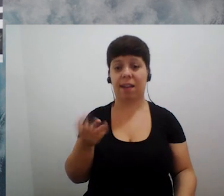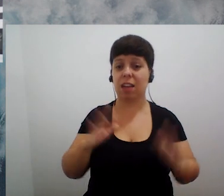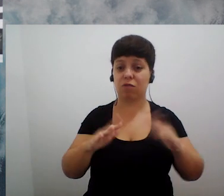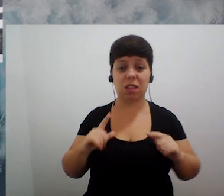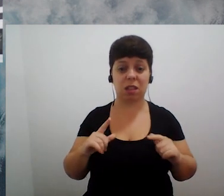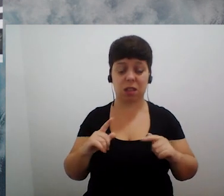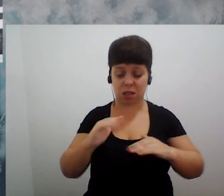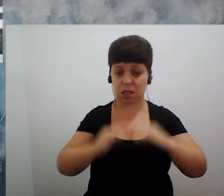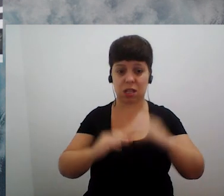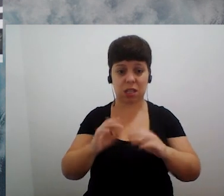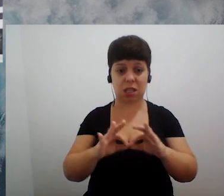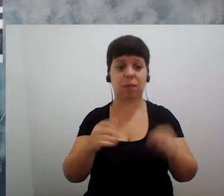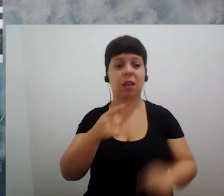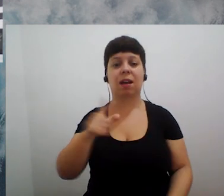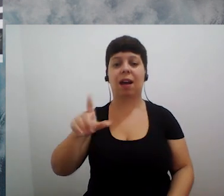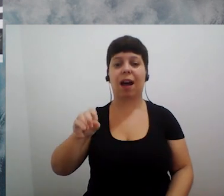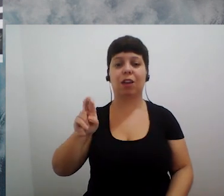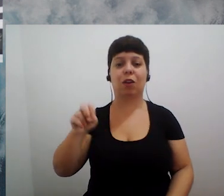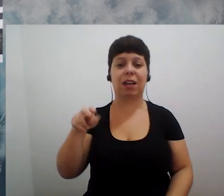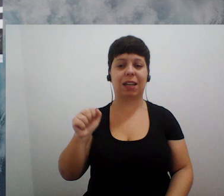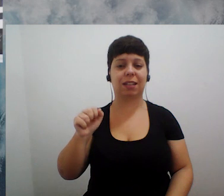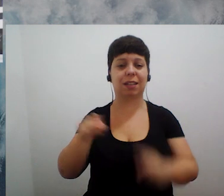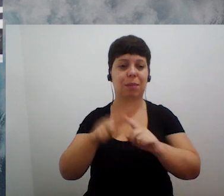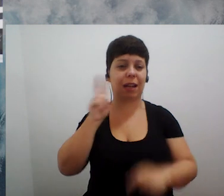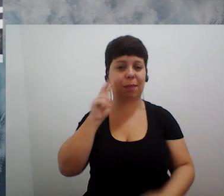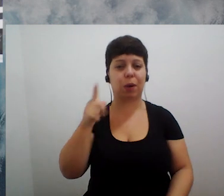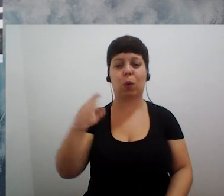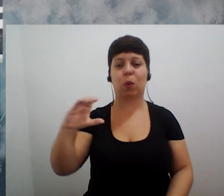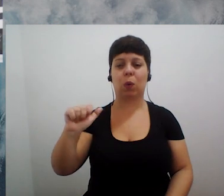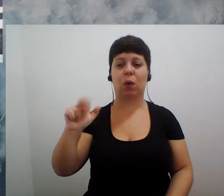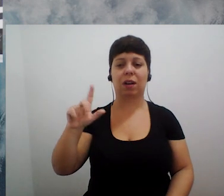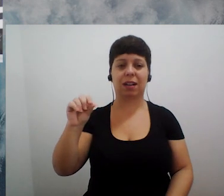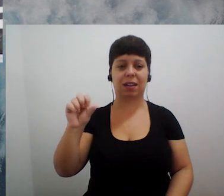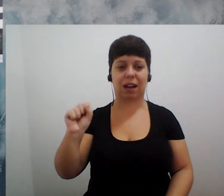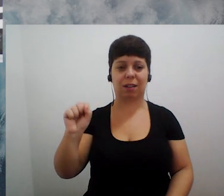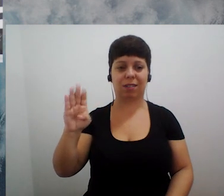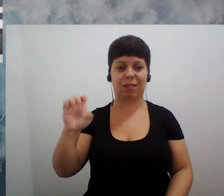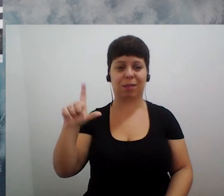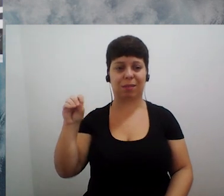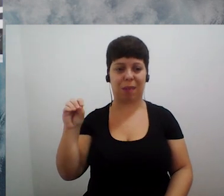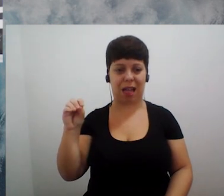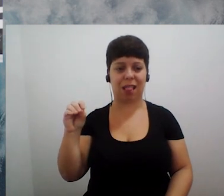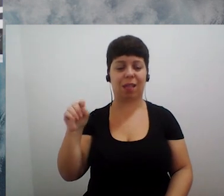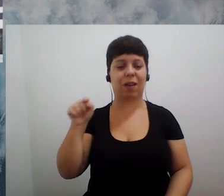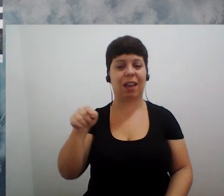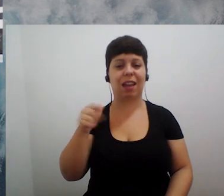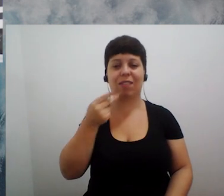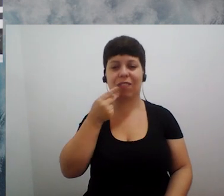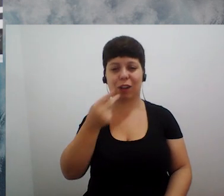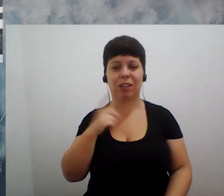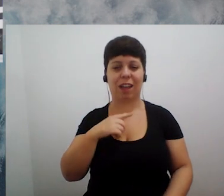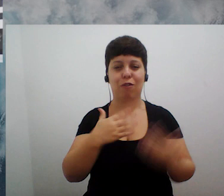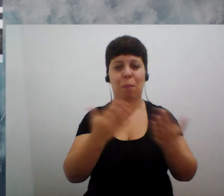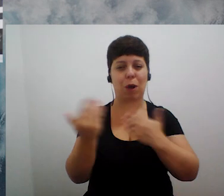muitas vezes são ações simples. Eu lembro, né, a Lorena vai lembrar também, né, que o Carlos Belo, né,